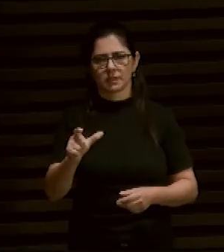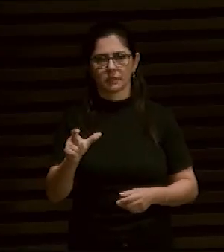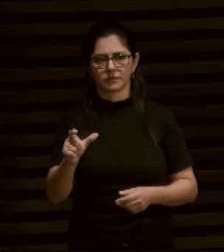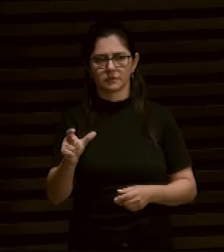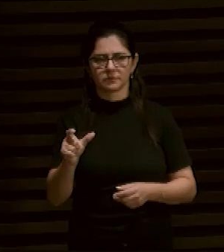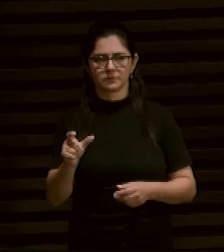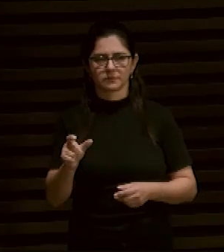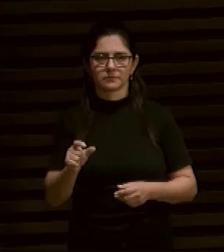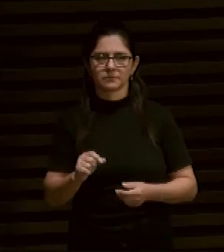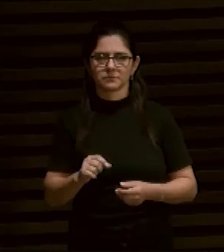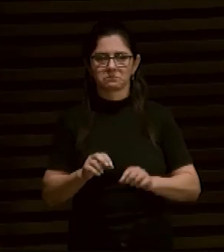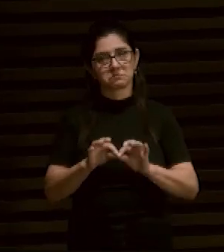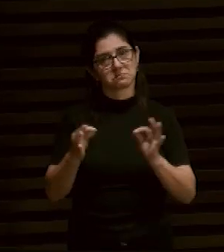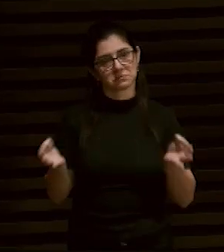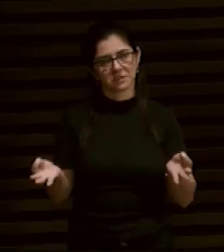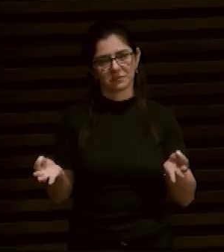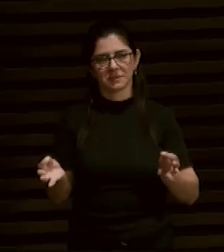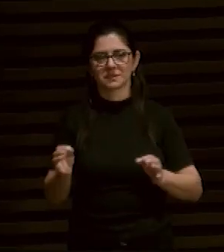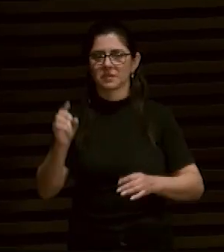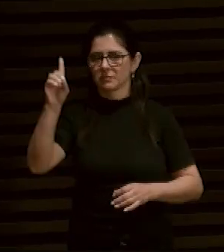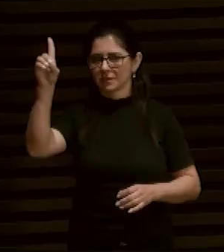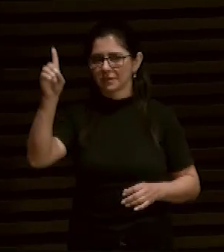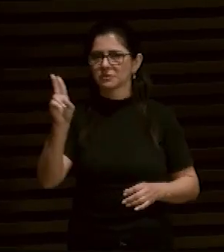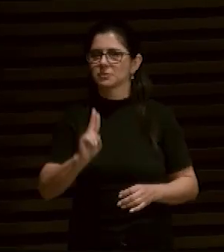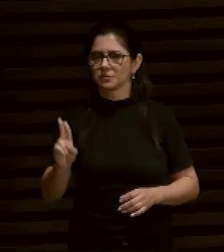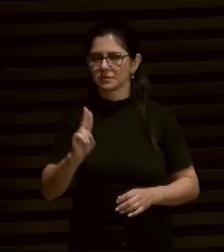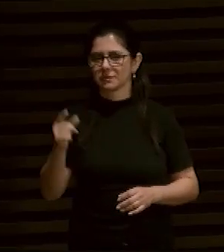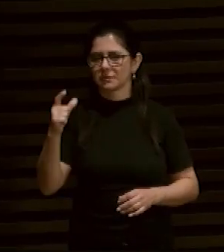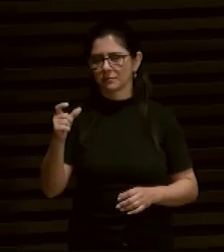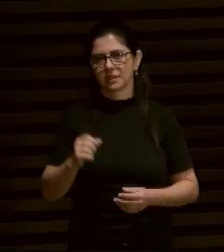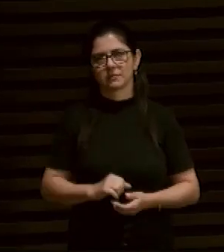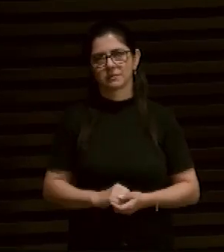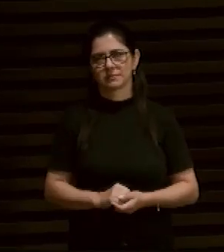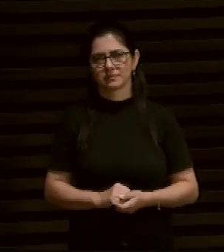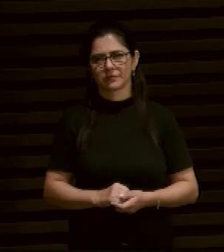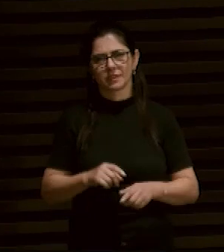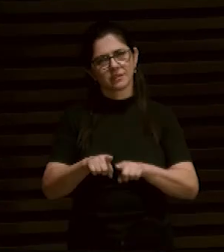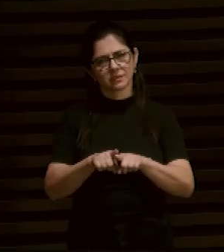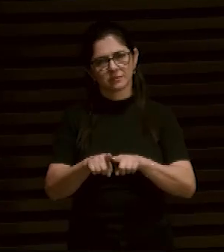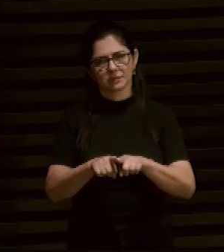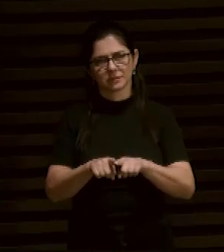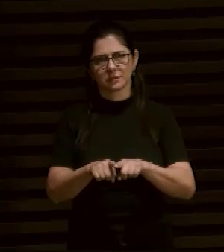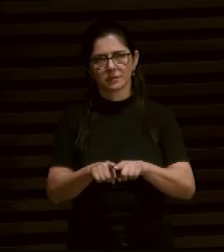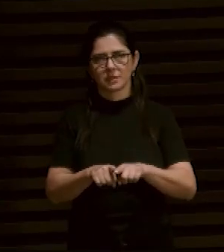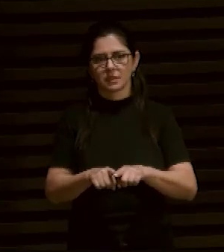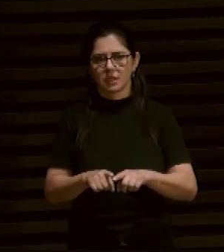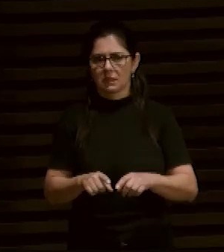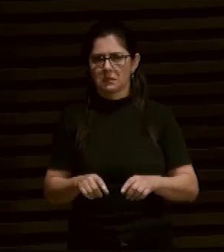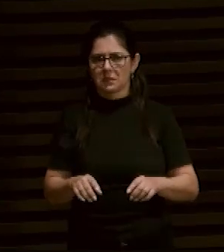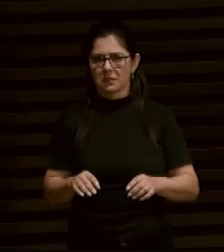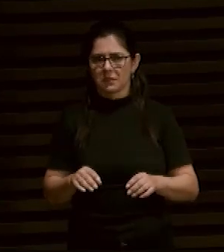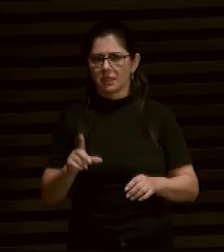ainda assim Deus usa a sua palavra para poder ser eficaz. Meus irmãos, esse é exatamente o meu sentimento. Eu me